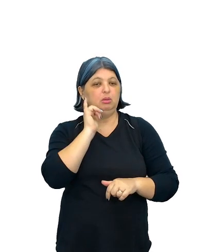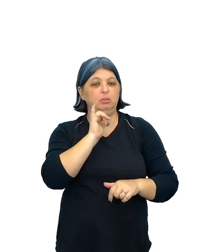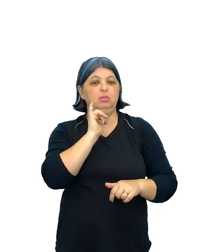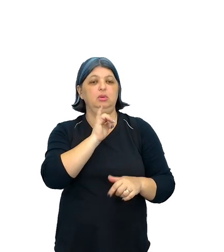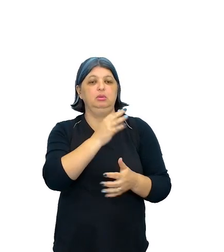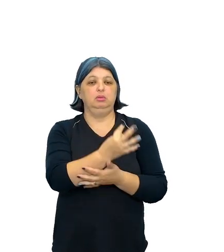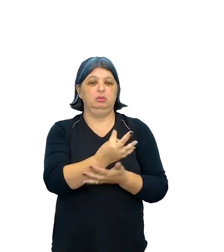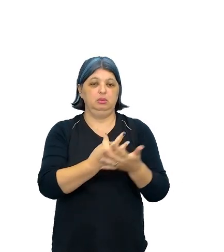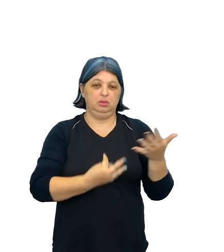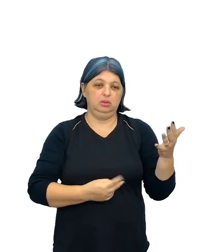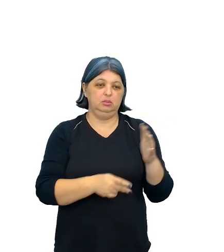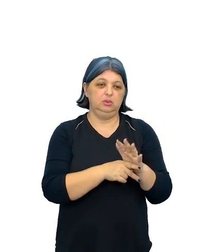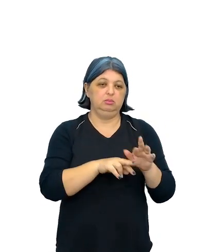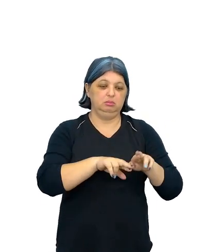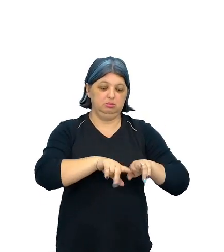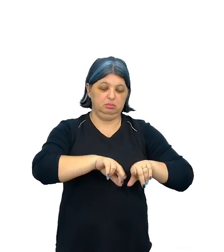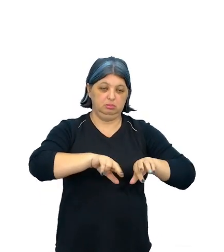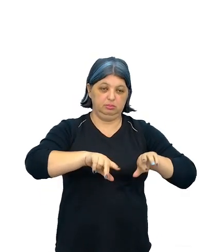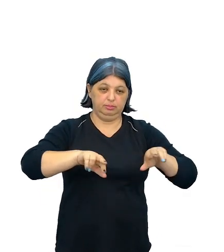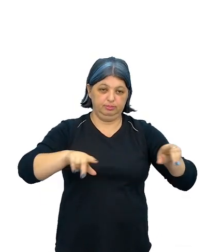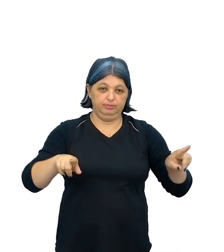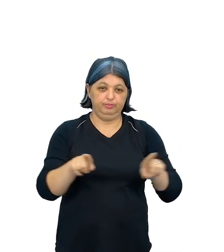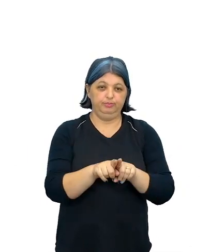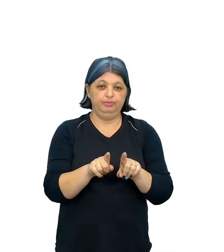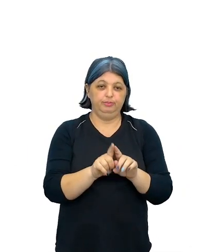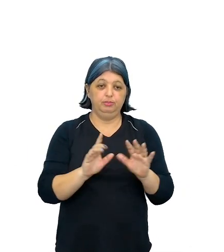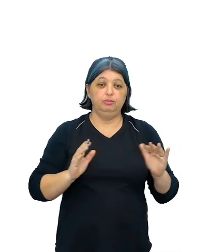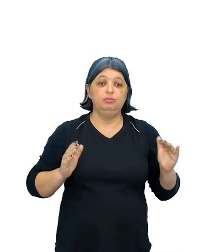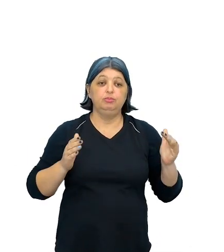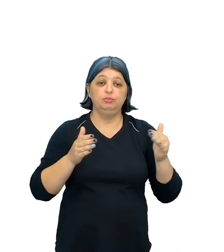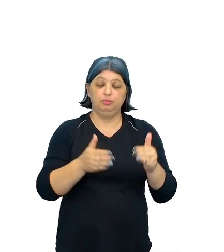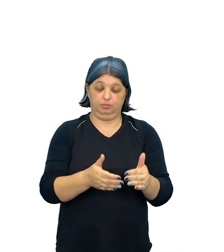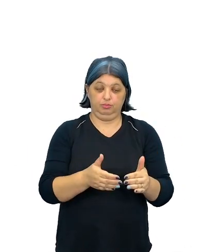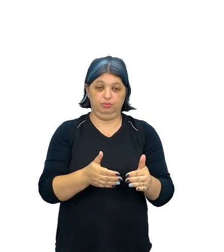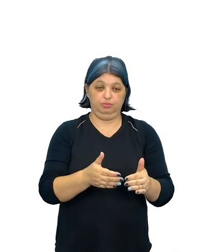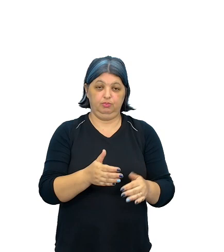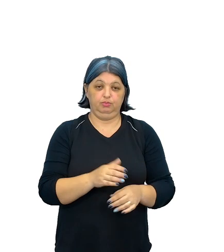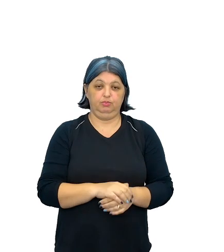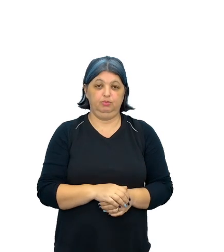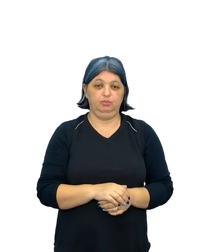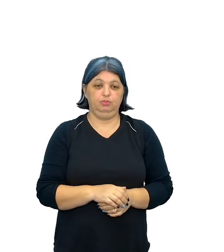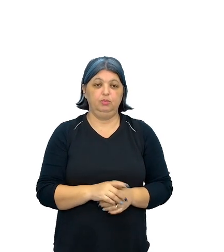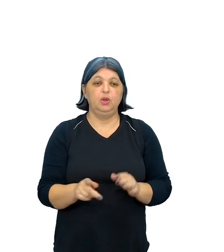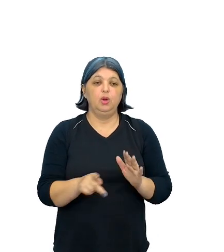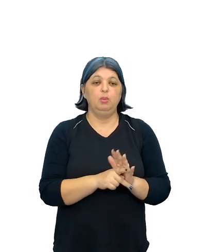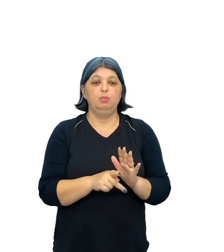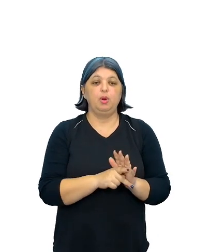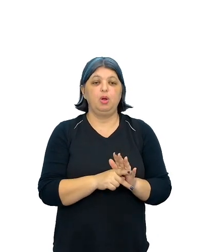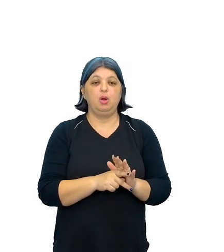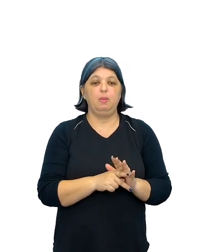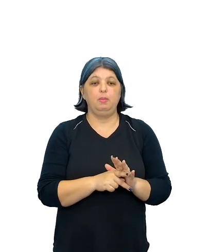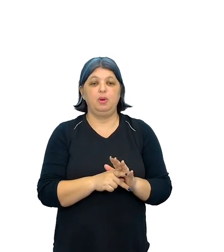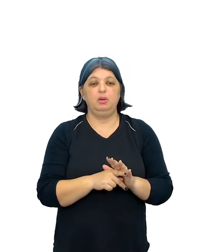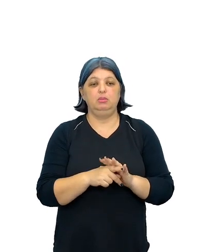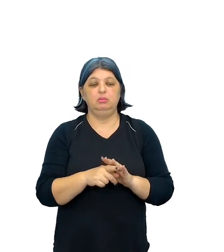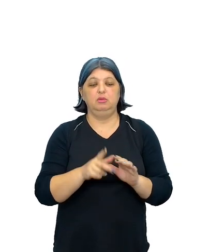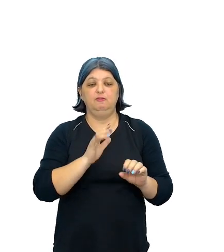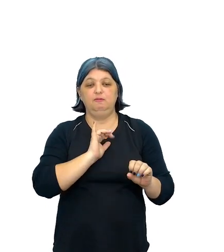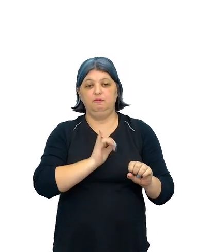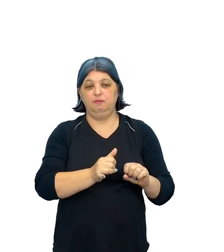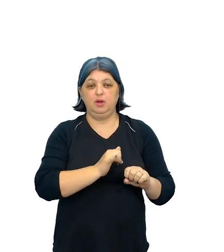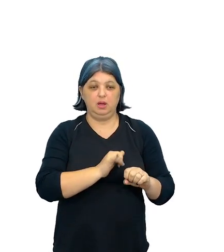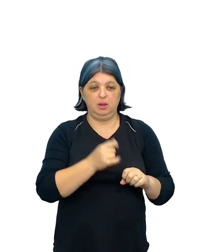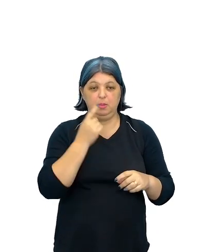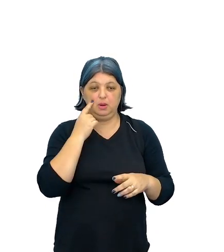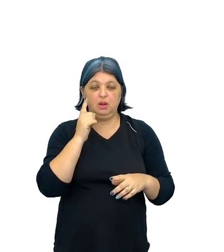diferentes formas de composição, aí então é voltado para a questão da produção de uma fábula. Então,